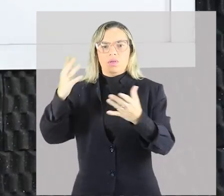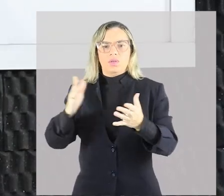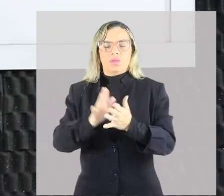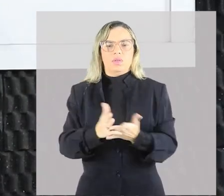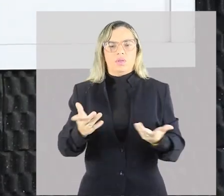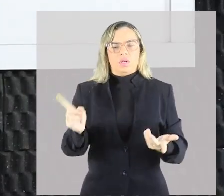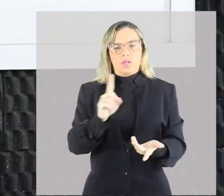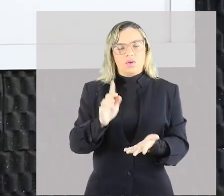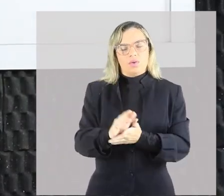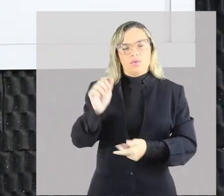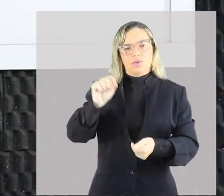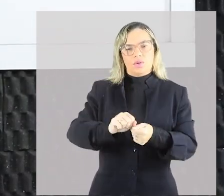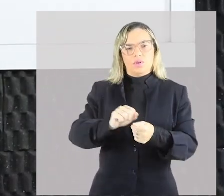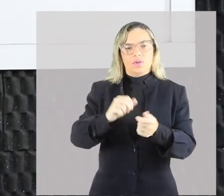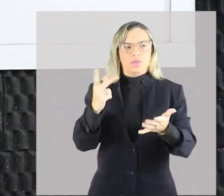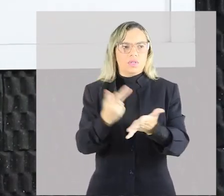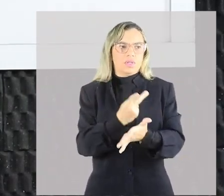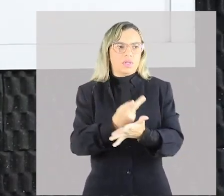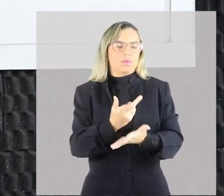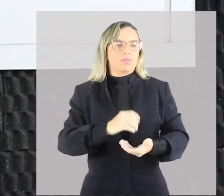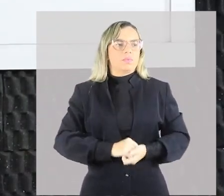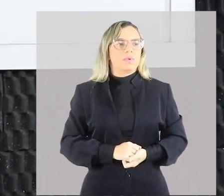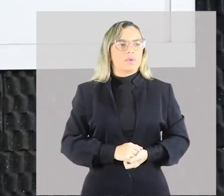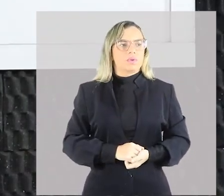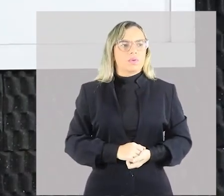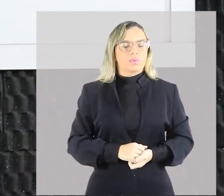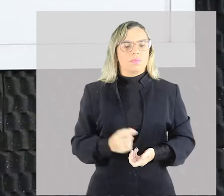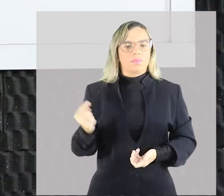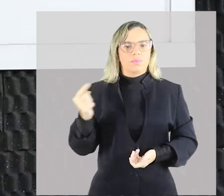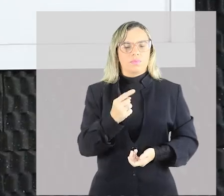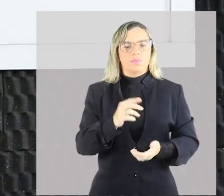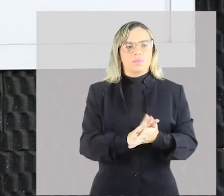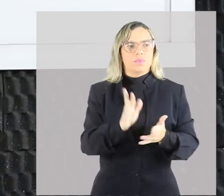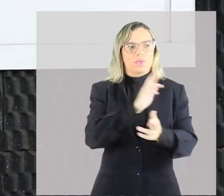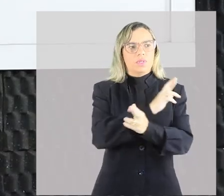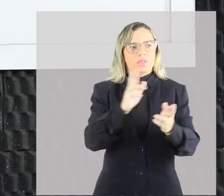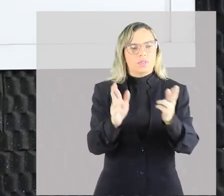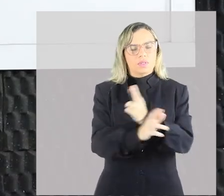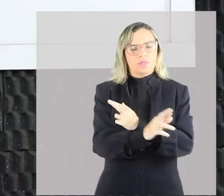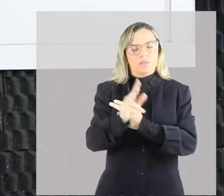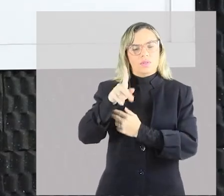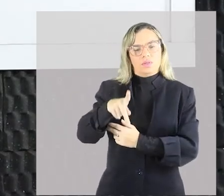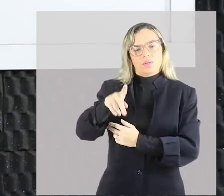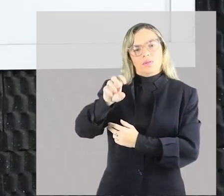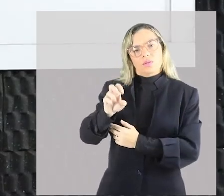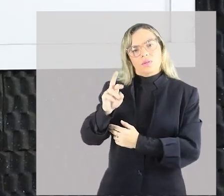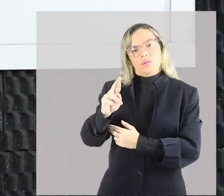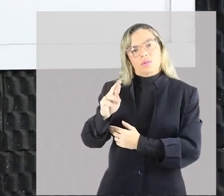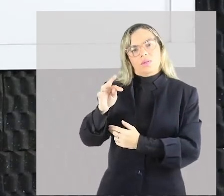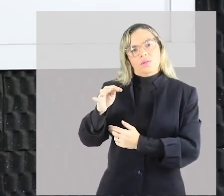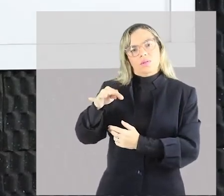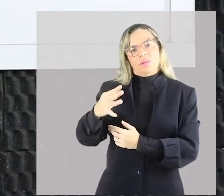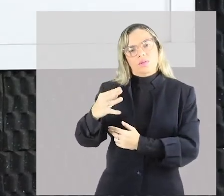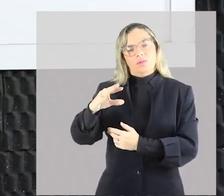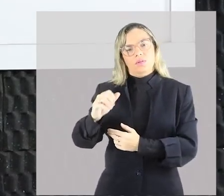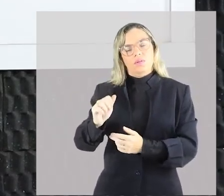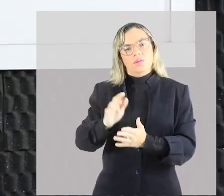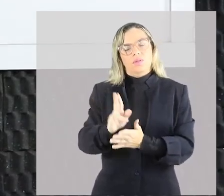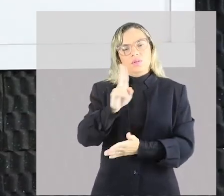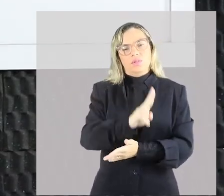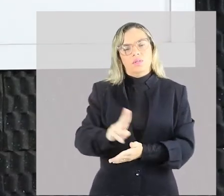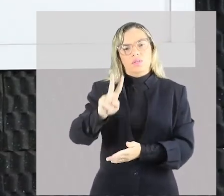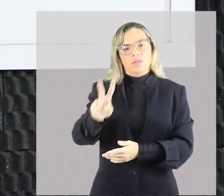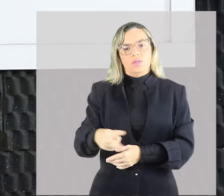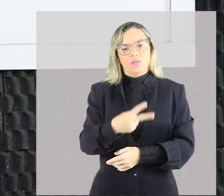errada. Tá? Olha só. O que é uma relação de pertinência? Na relação de pertinência, você vai usar dois